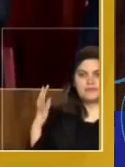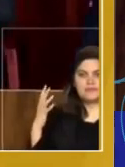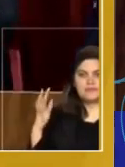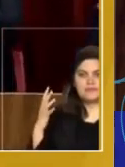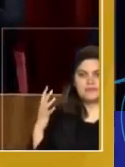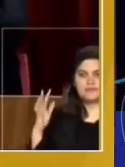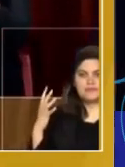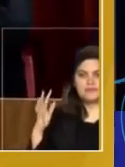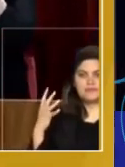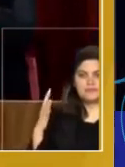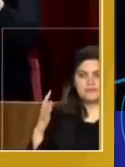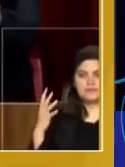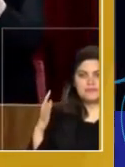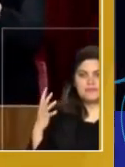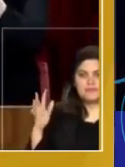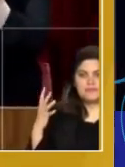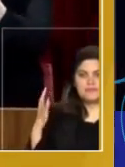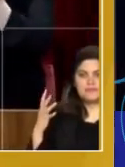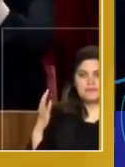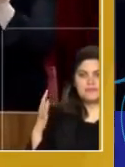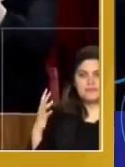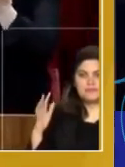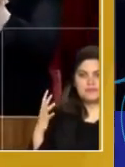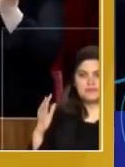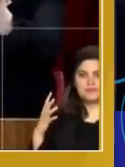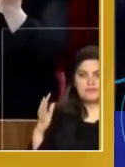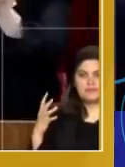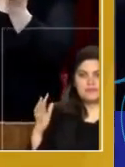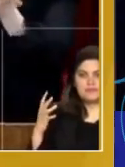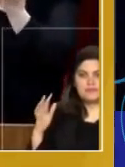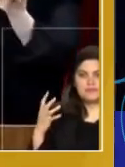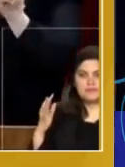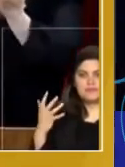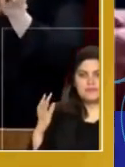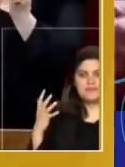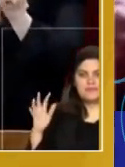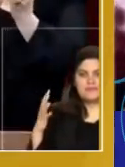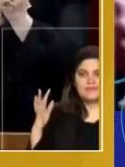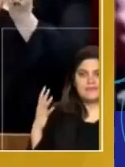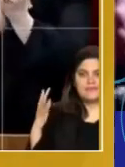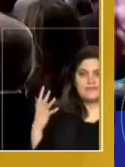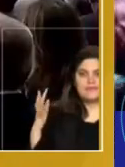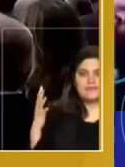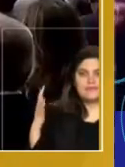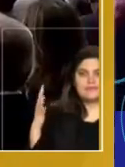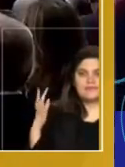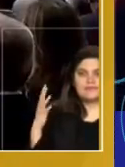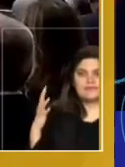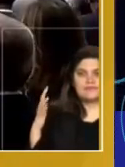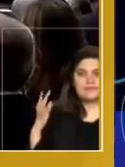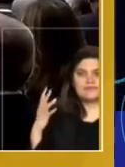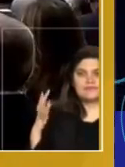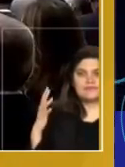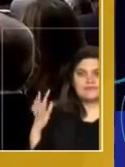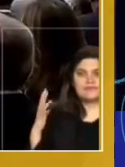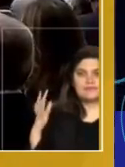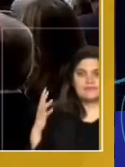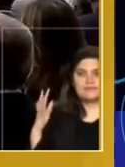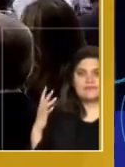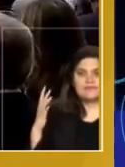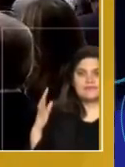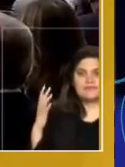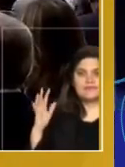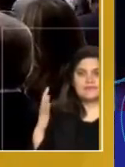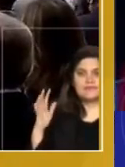os dois agora como parceiros políticos, eles mostraram ao Brasil nessa cerimônia de diplomação